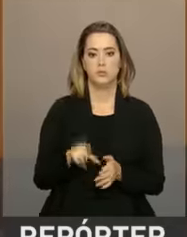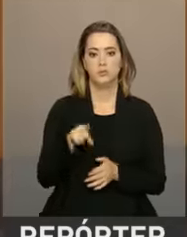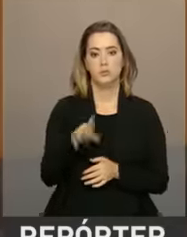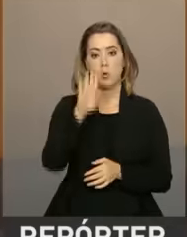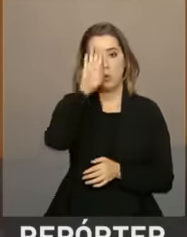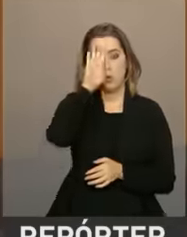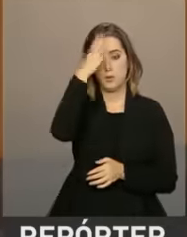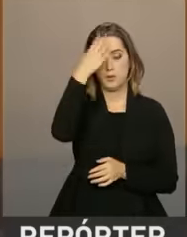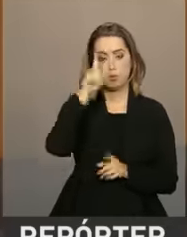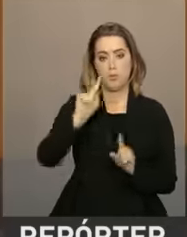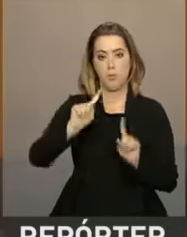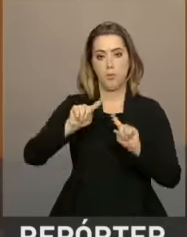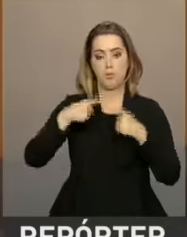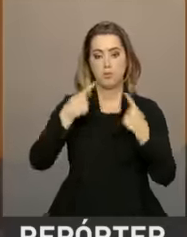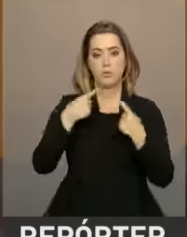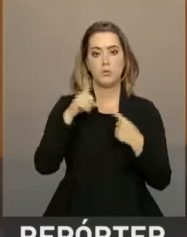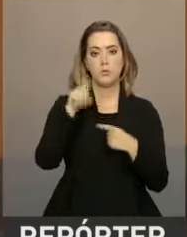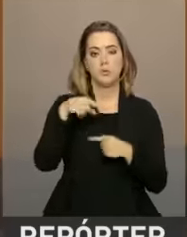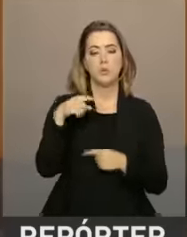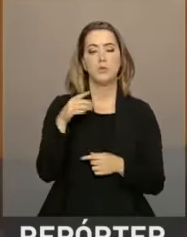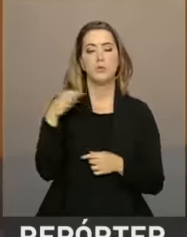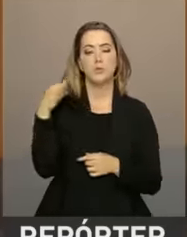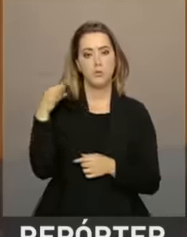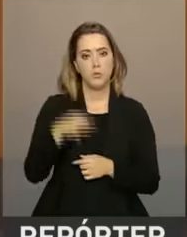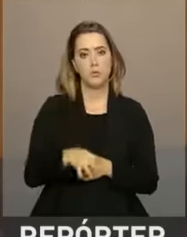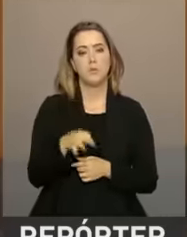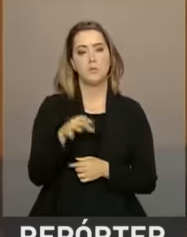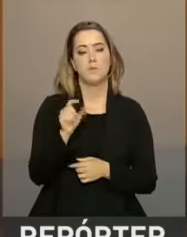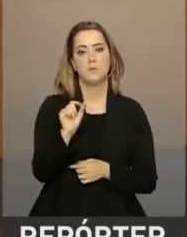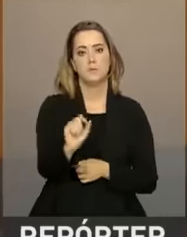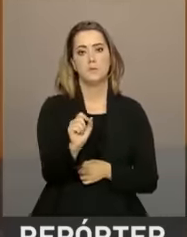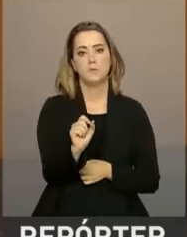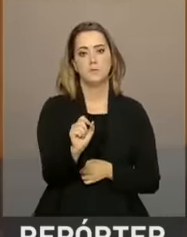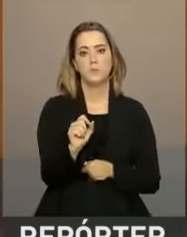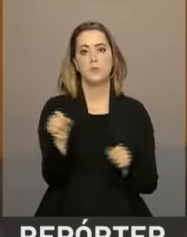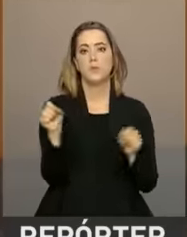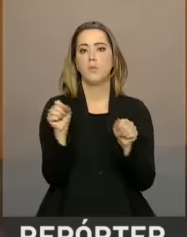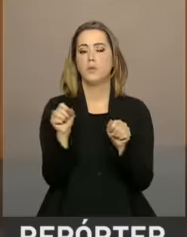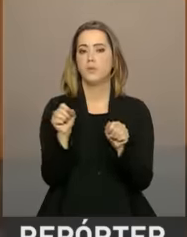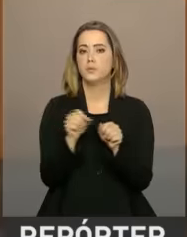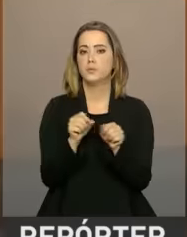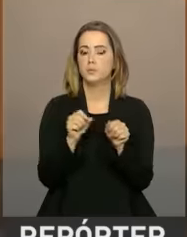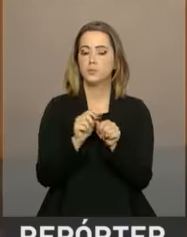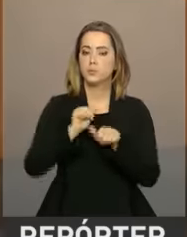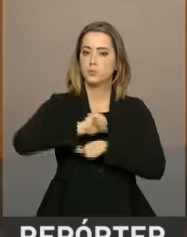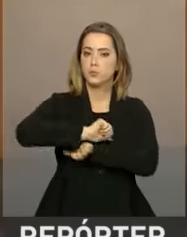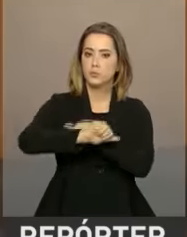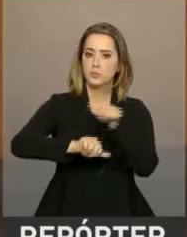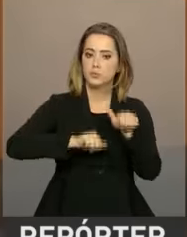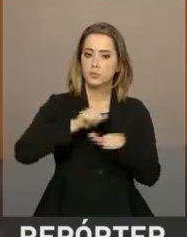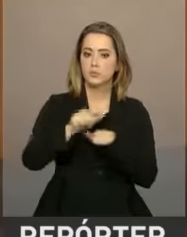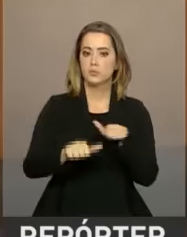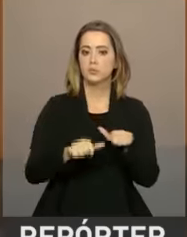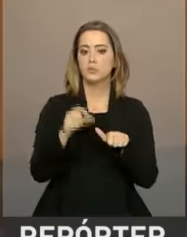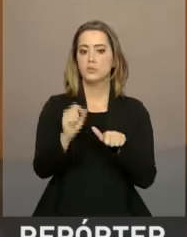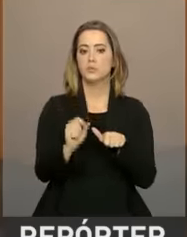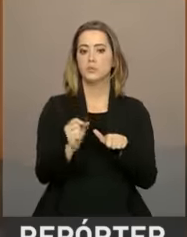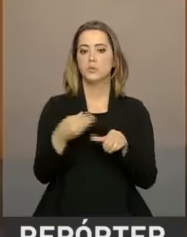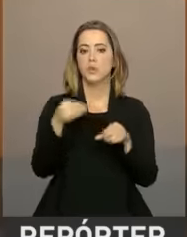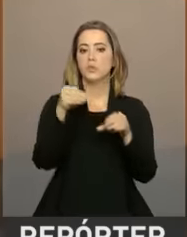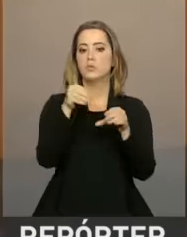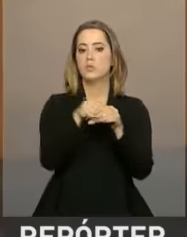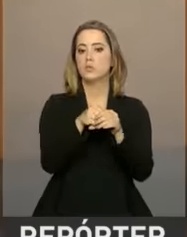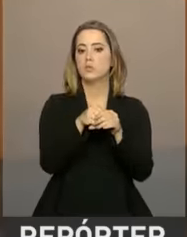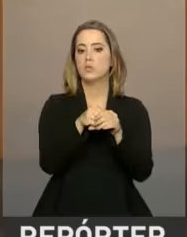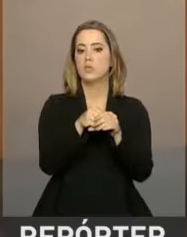desafio é justamente o de eh eh fazer as mudanças eh internas do